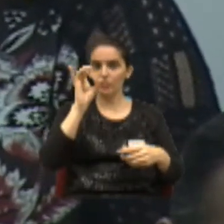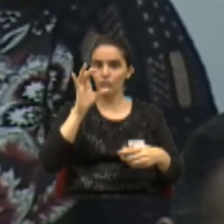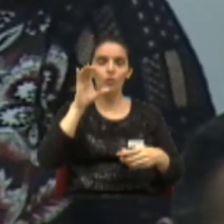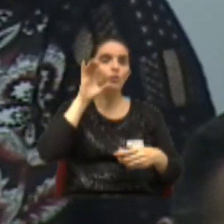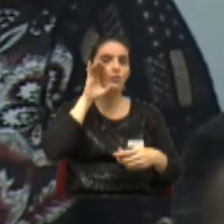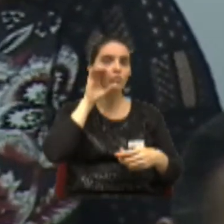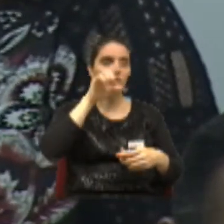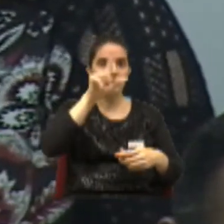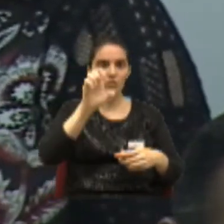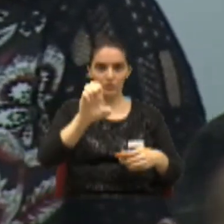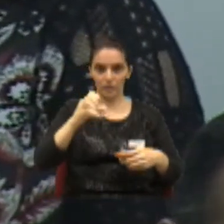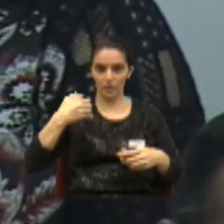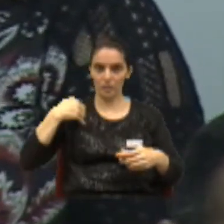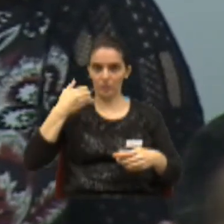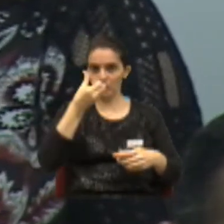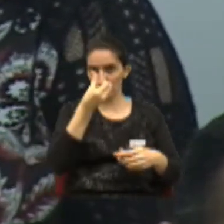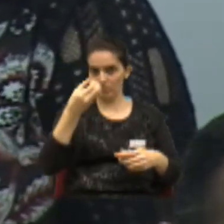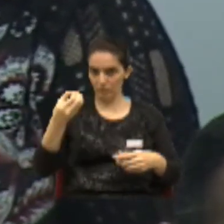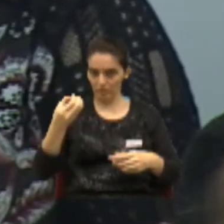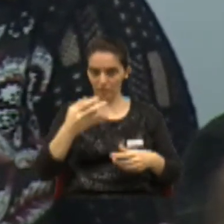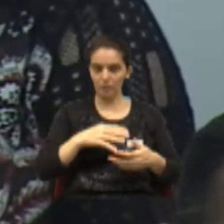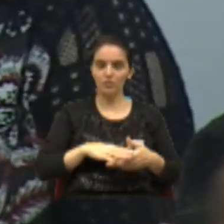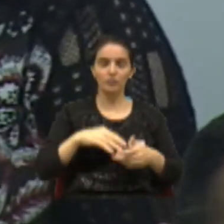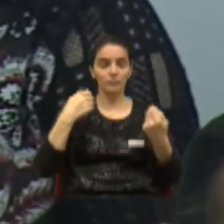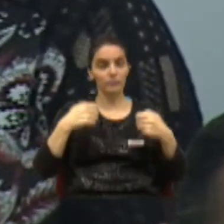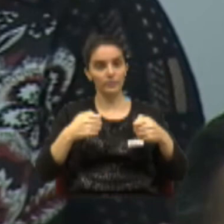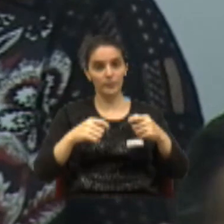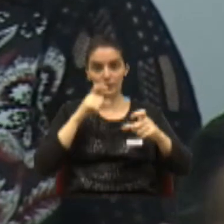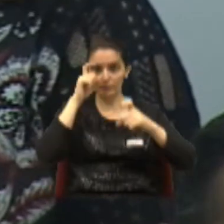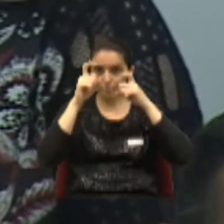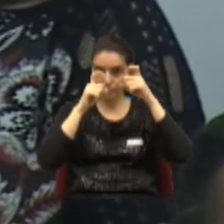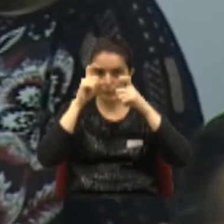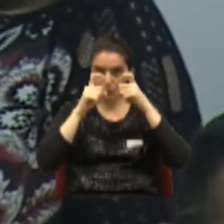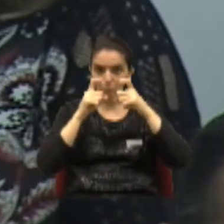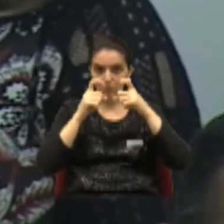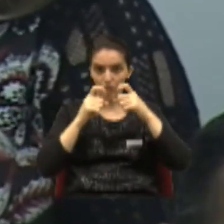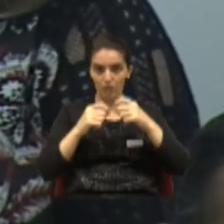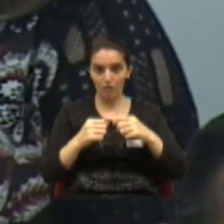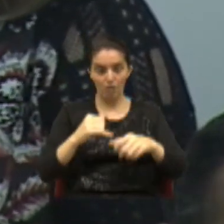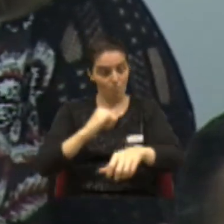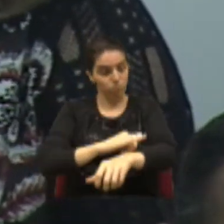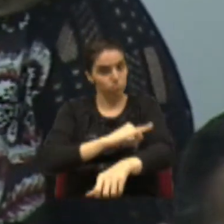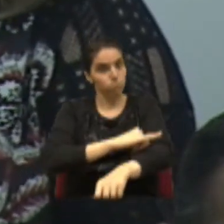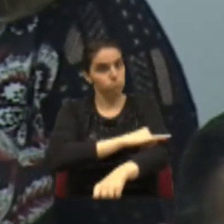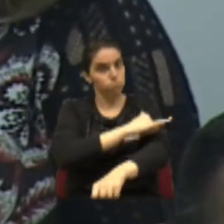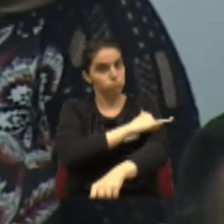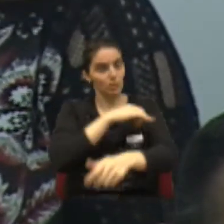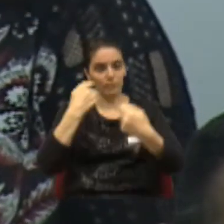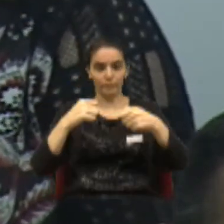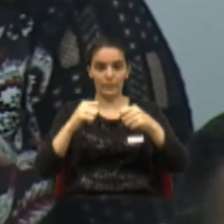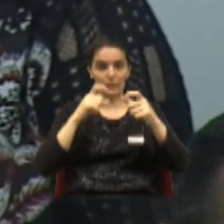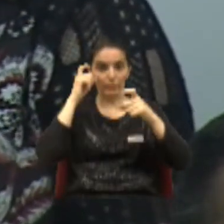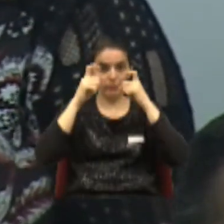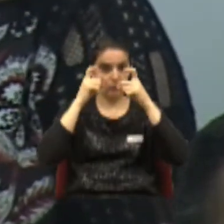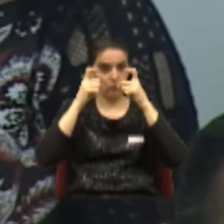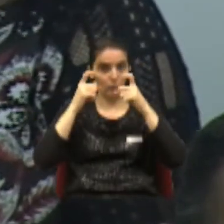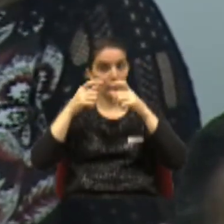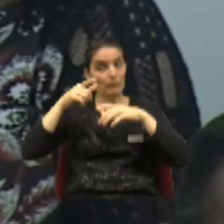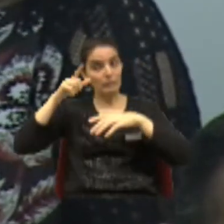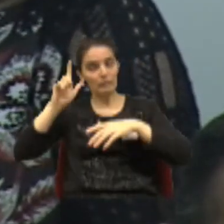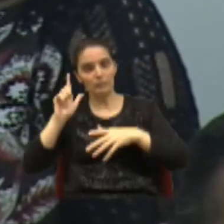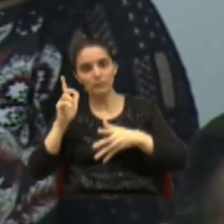Então, a gente já começa a se preocupar com essa questão aí do nosso peso, né, a gente tem que se preocupar antes, mas já começa a preocupar